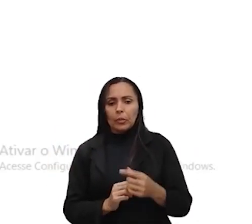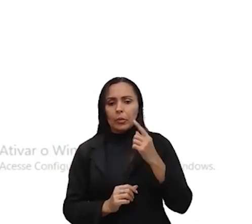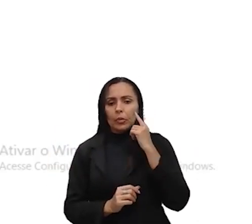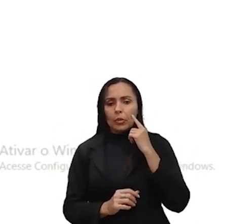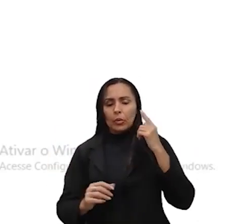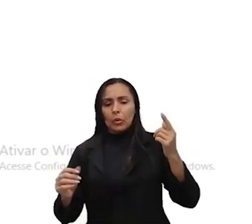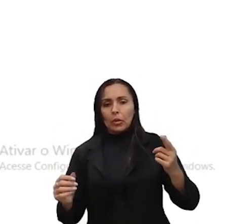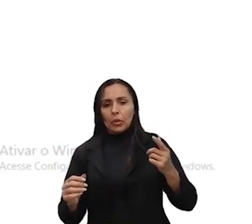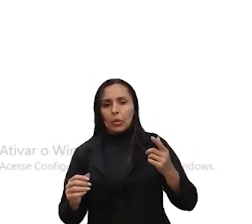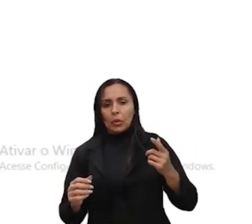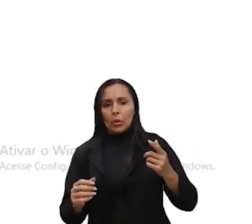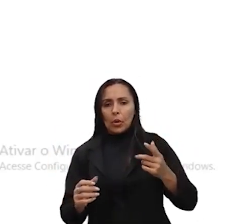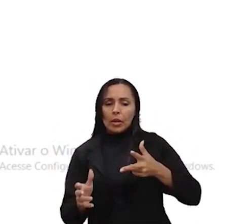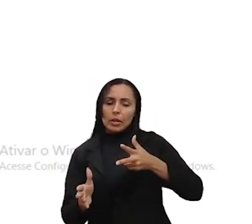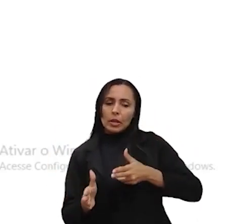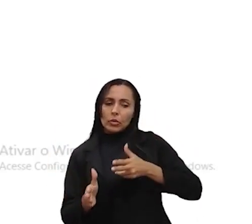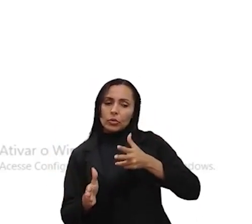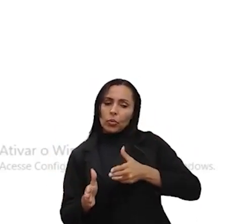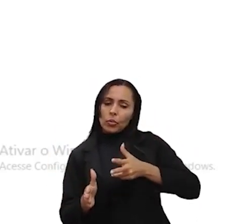que